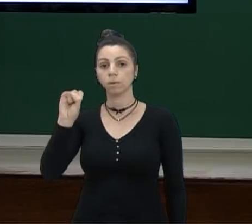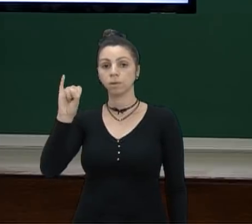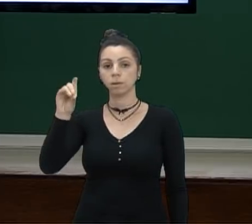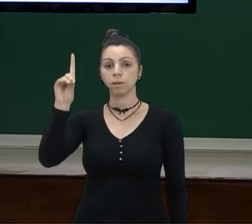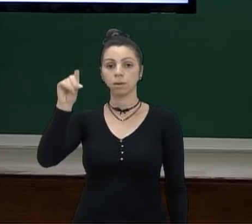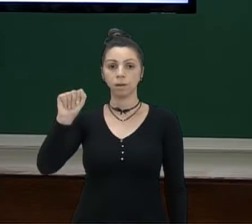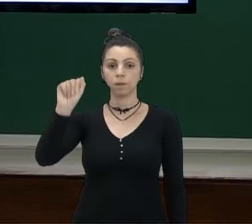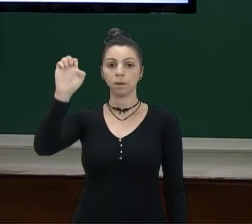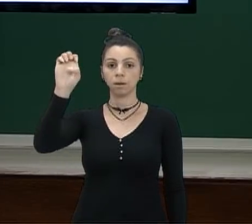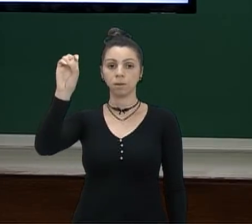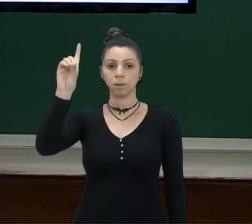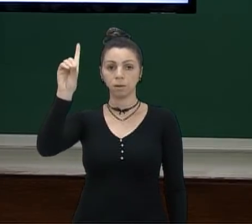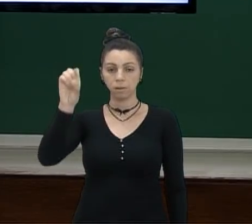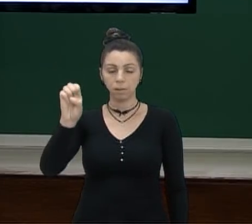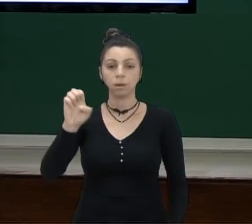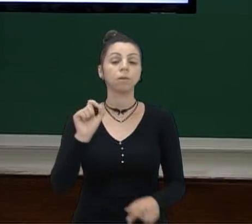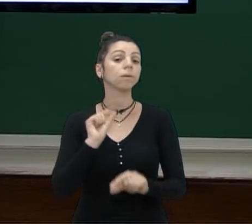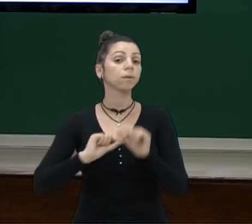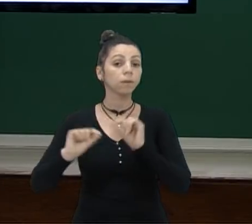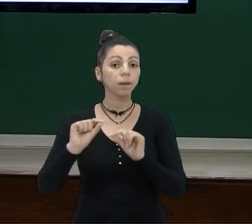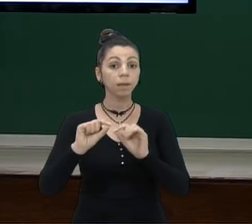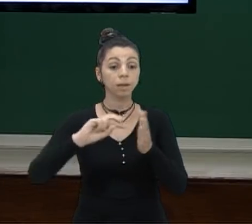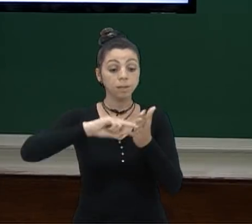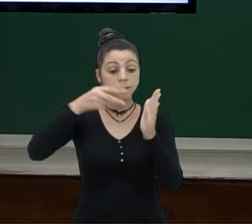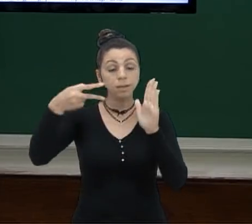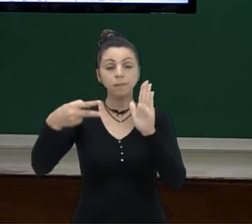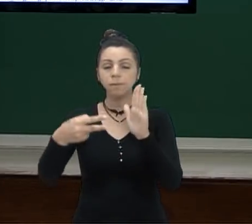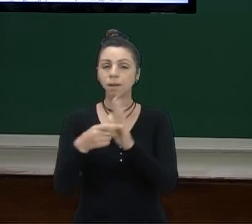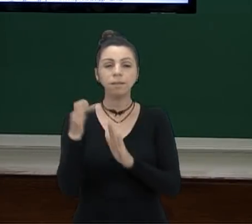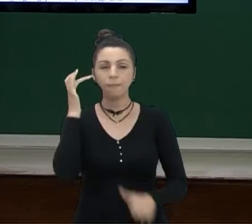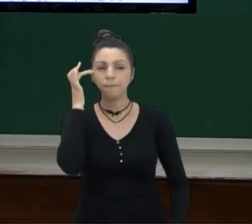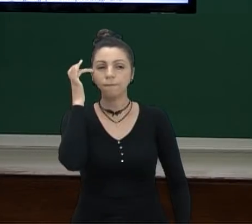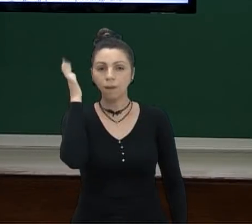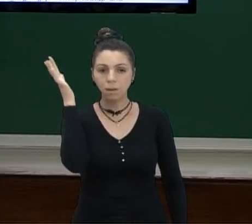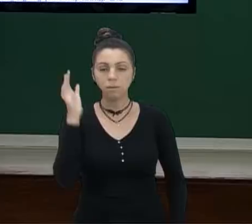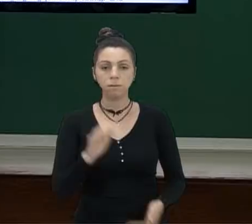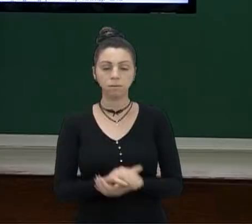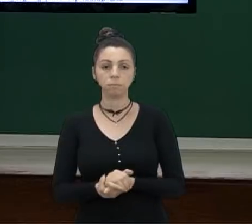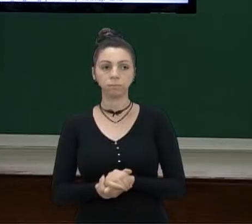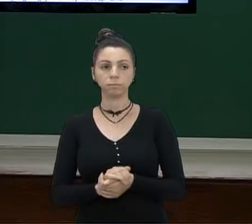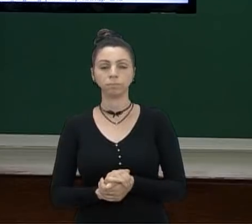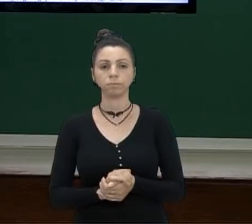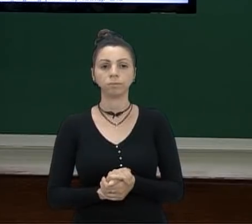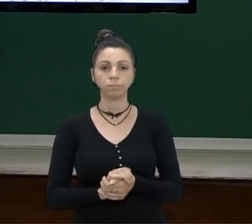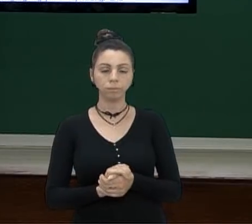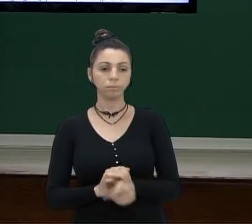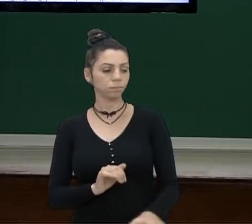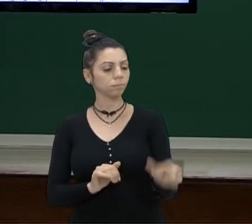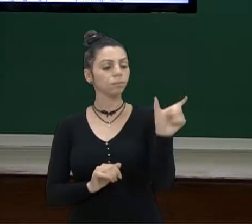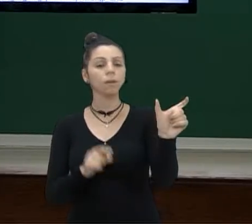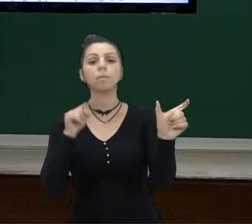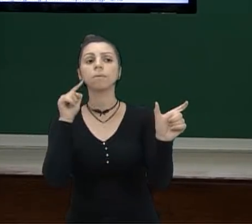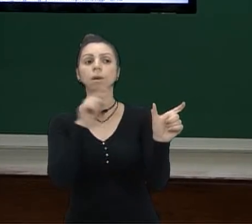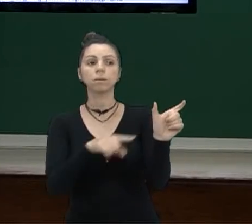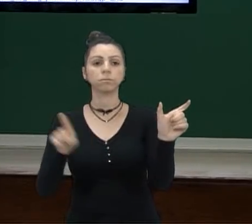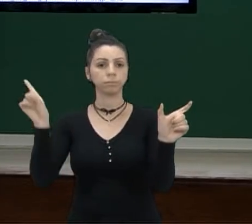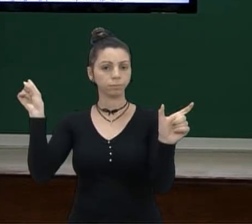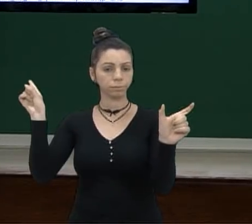complicado, mas o significado é fácil, está no nosso dia a dia. Vamos entender o que é